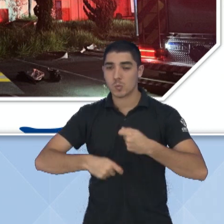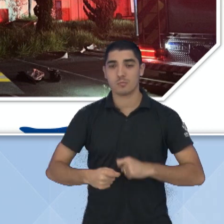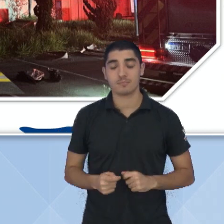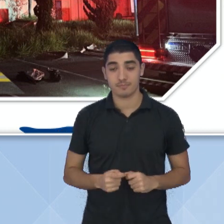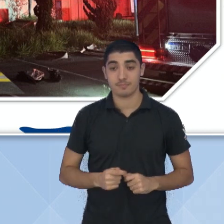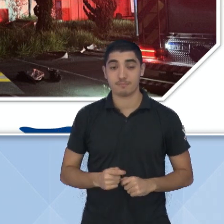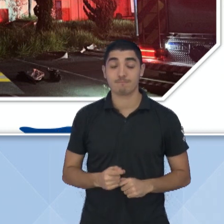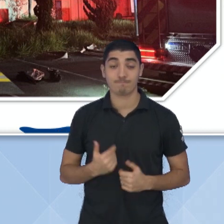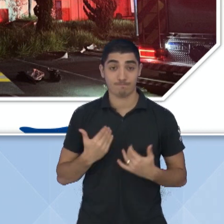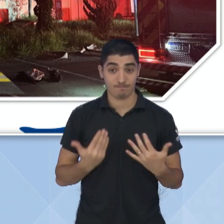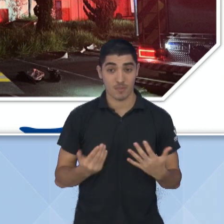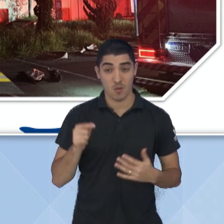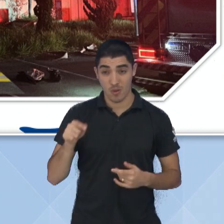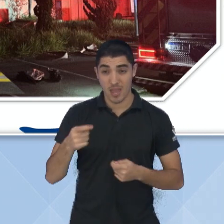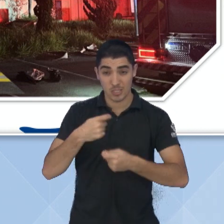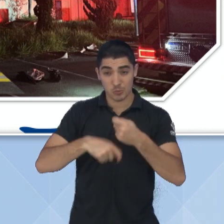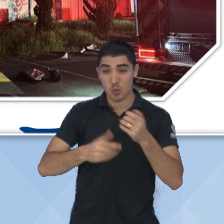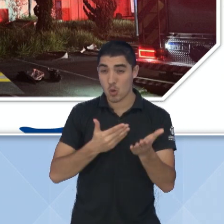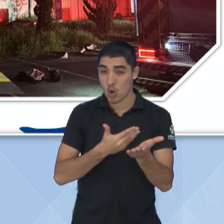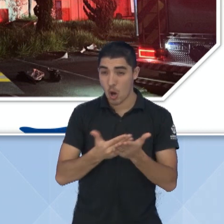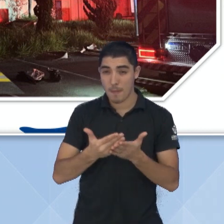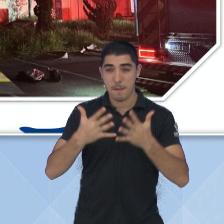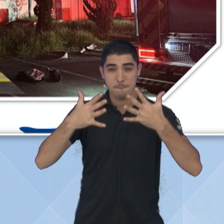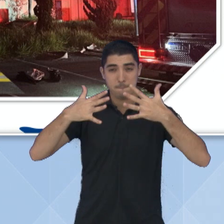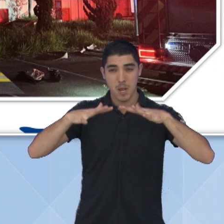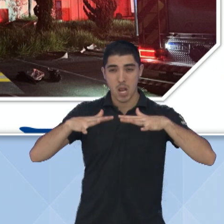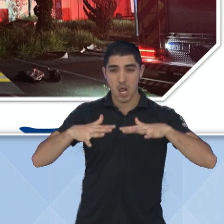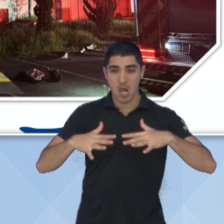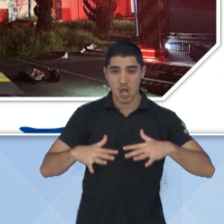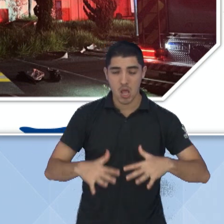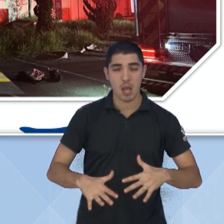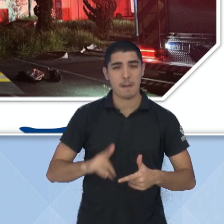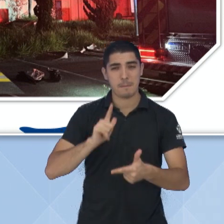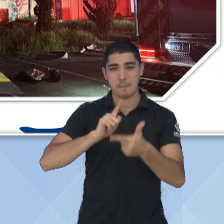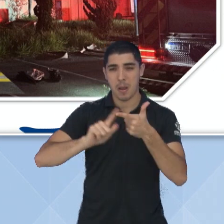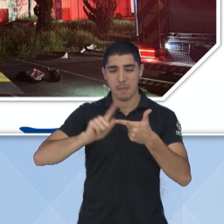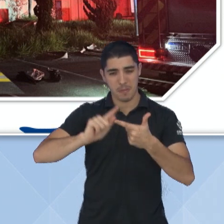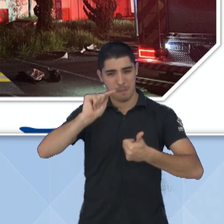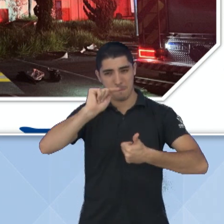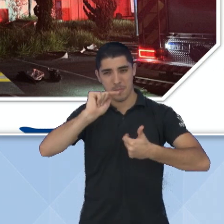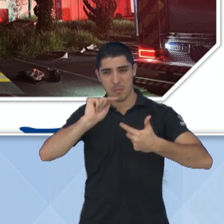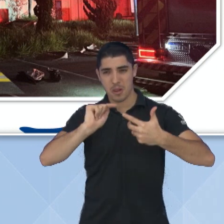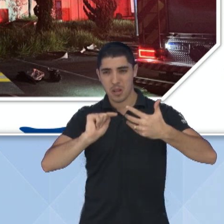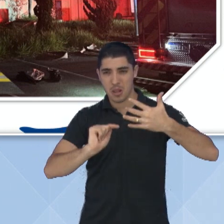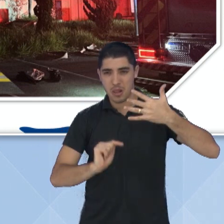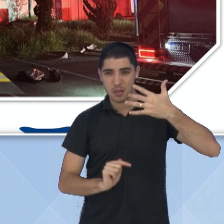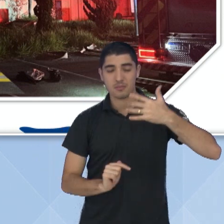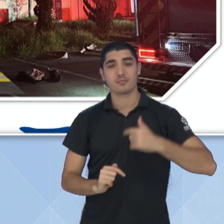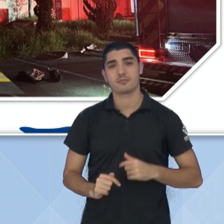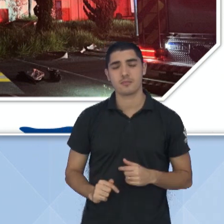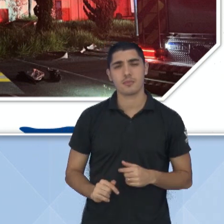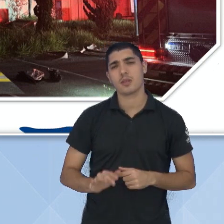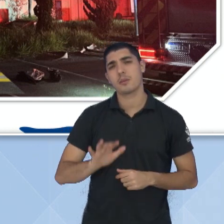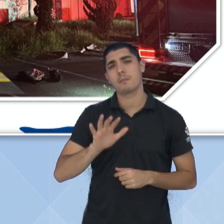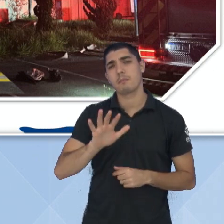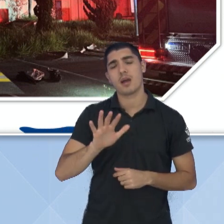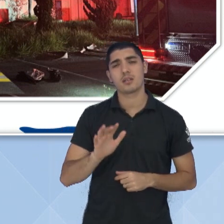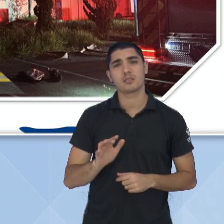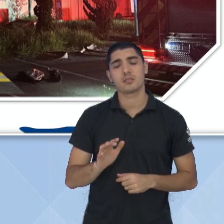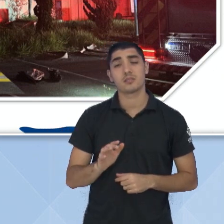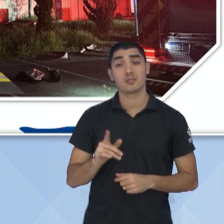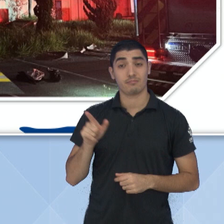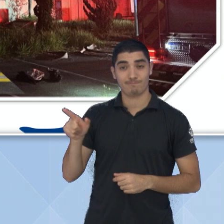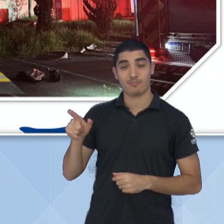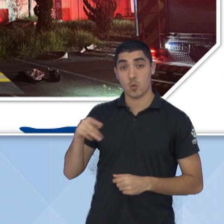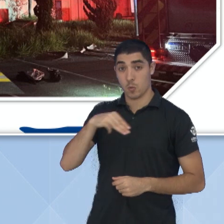A administração tornou-se temerária, com muitos problemas. O que levou a uma ação do